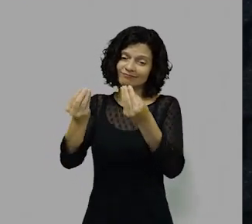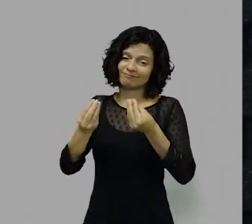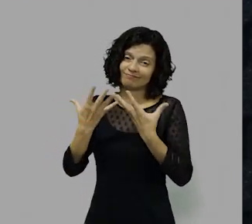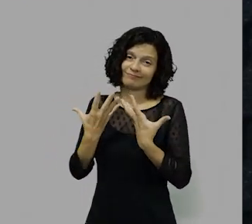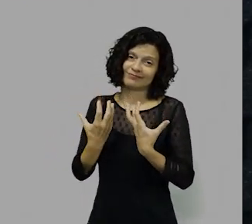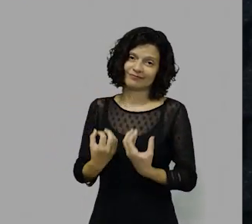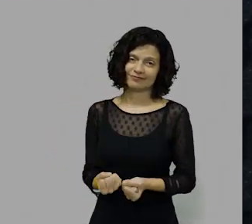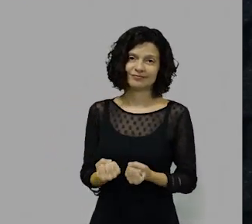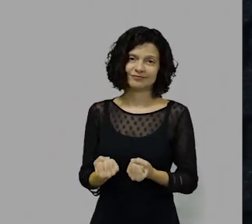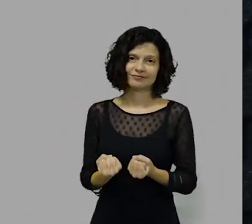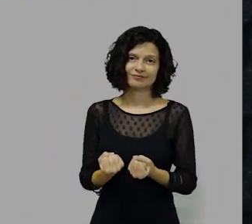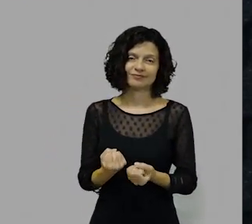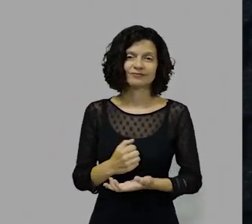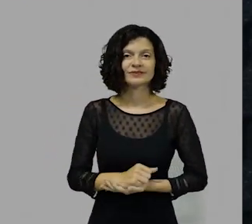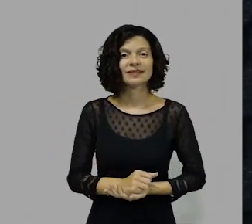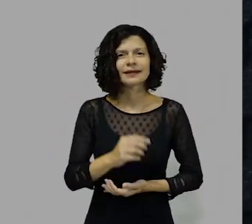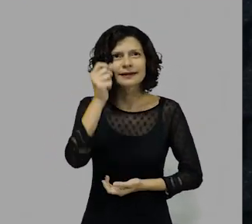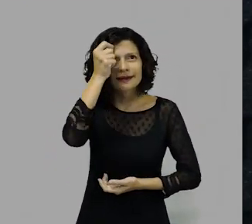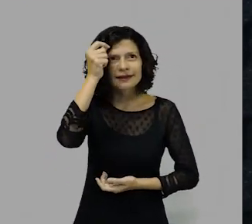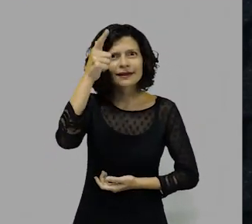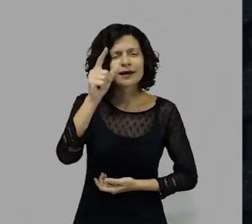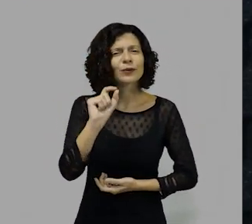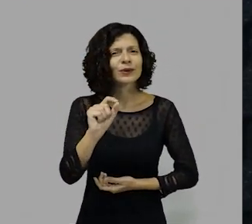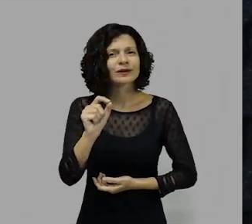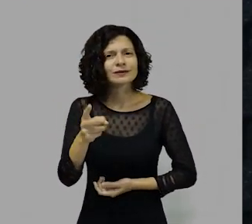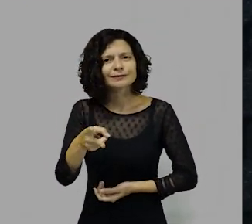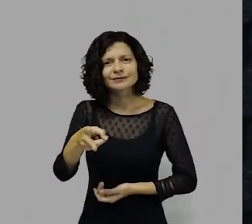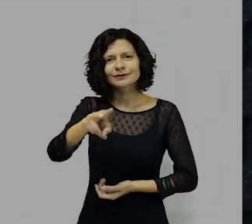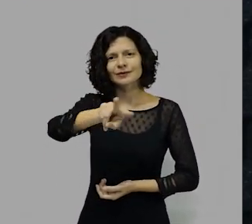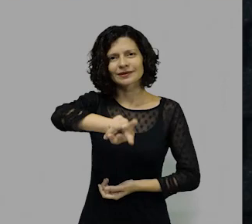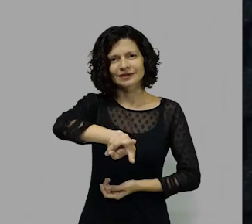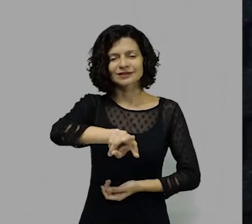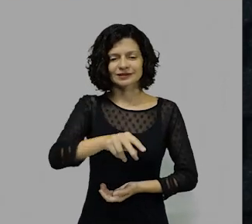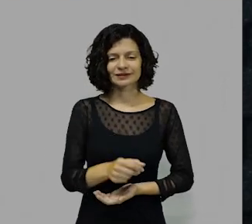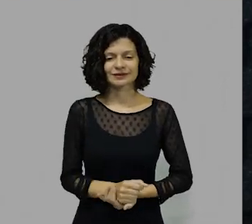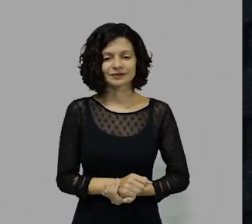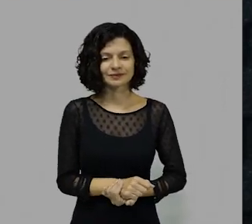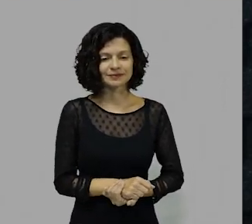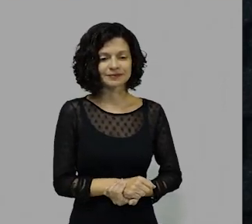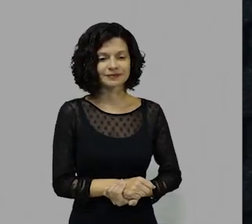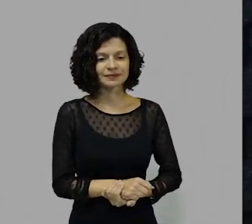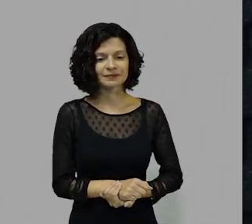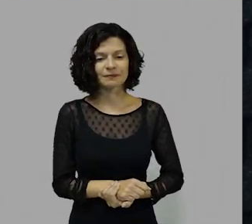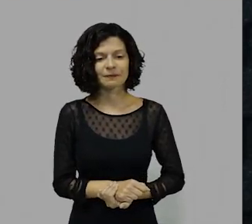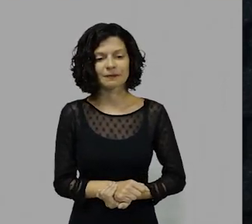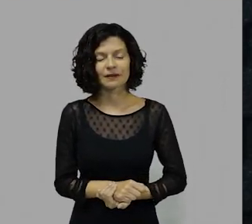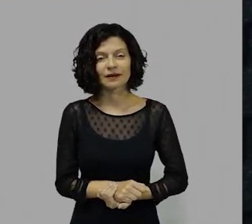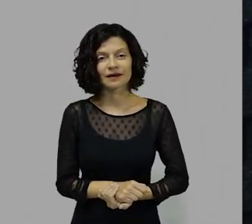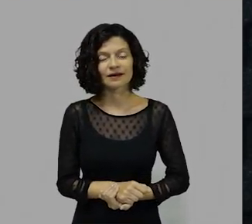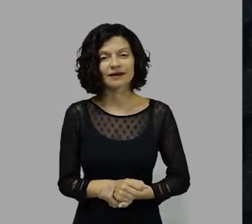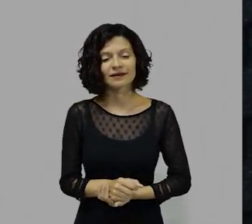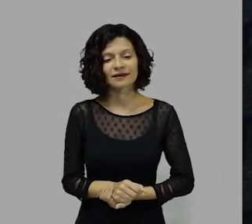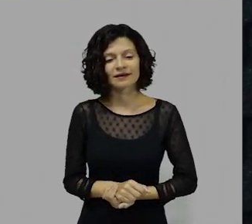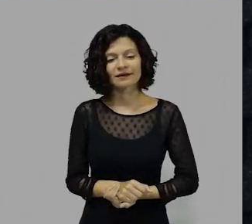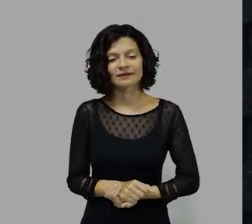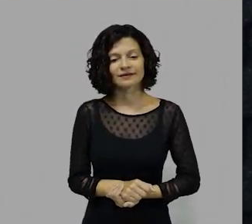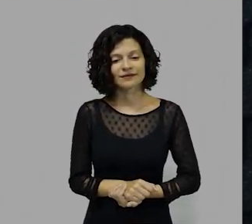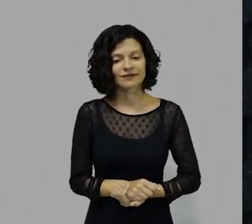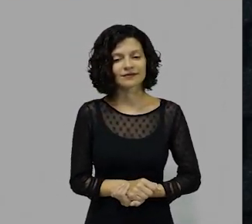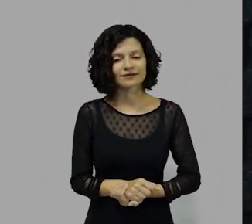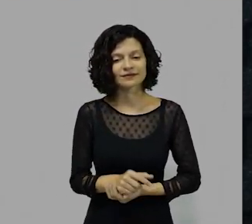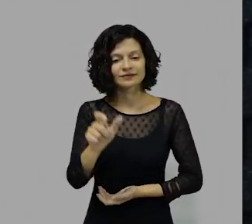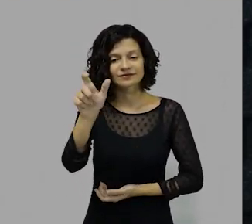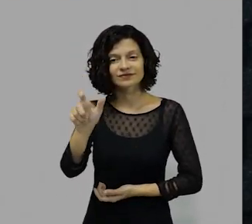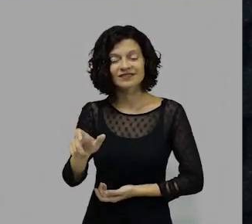contraste. They didn't go out because they were very busy. é o motivo, é a causa e o efeito.